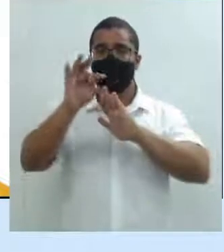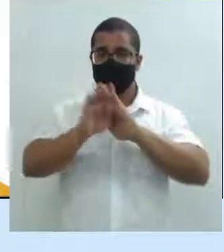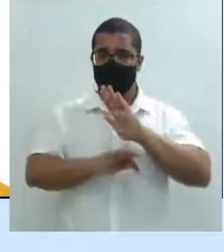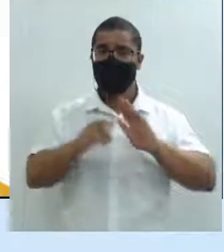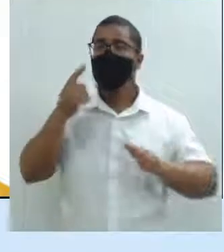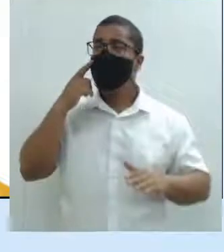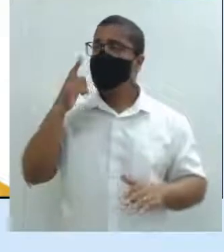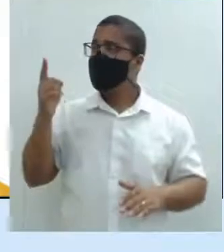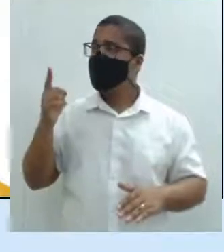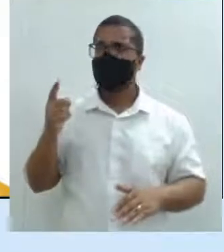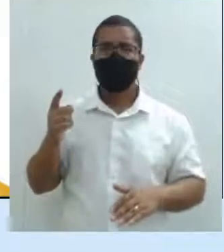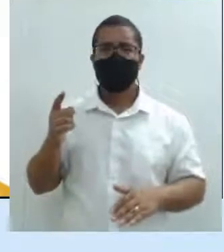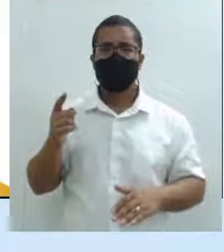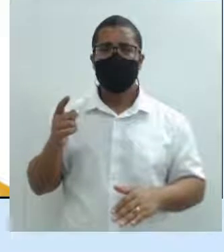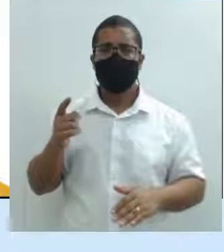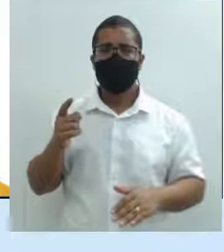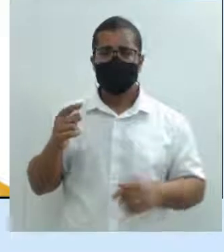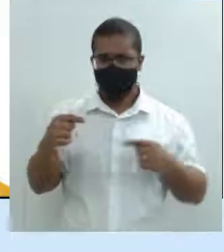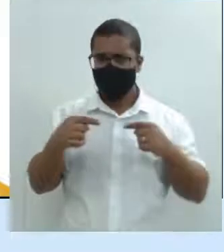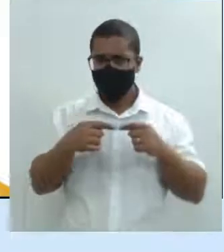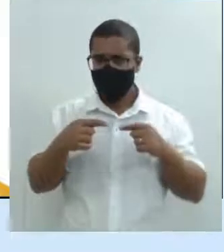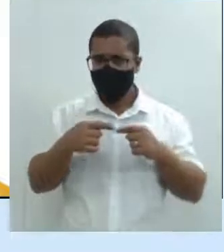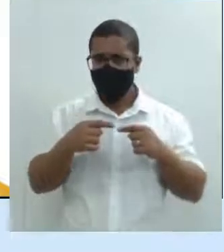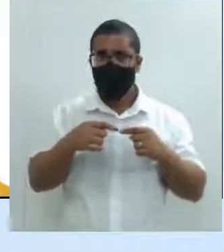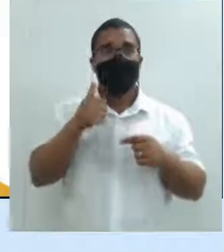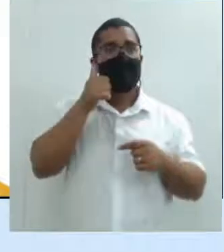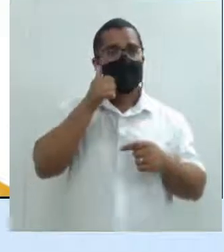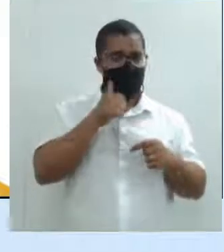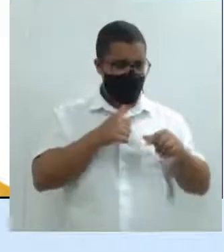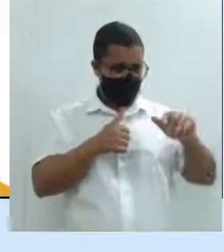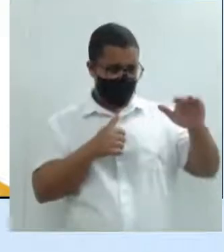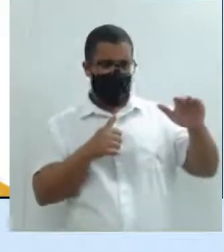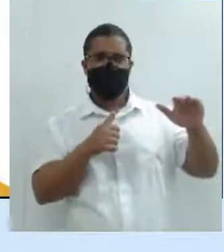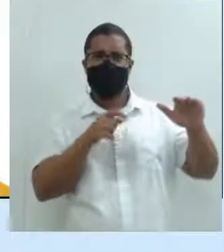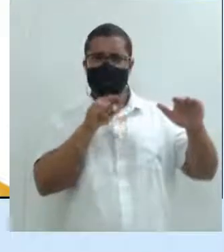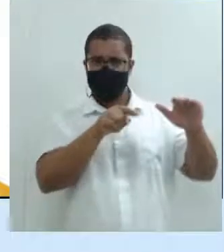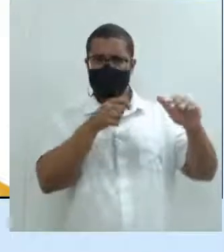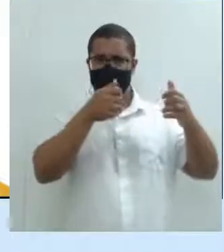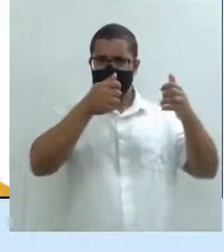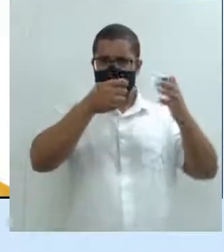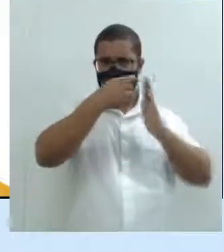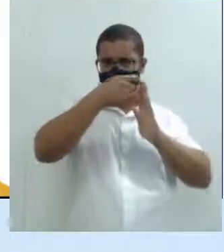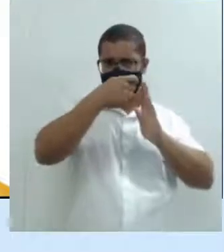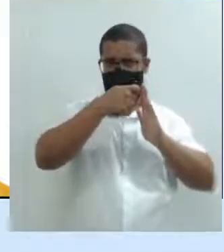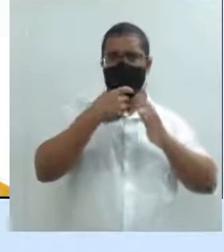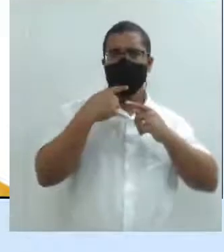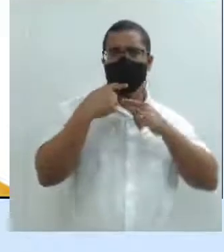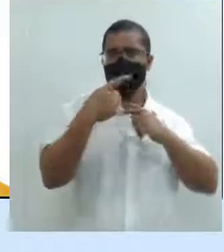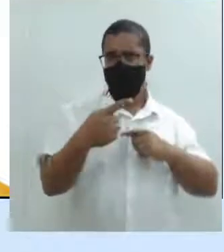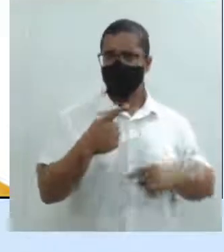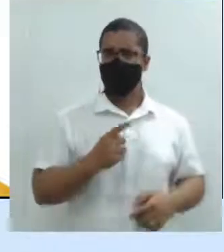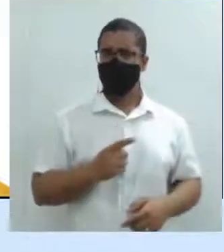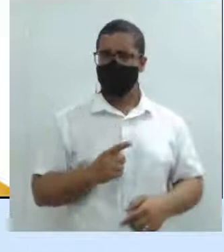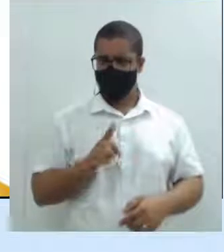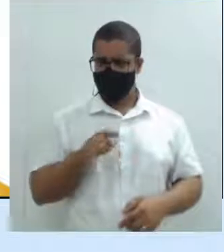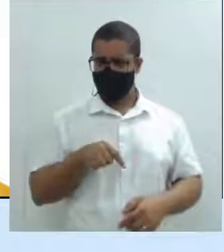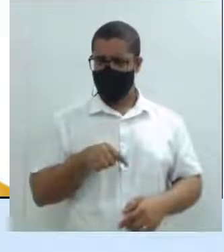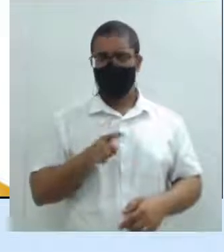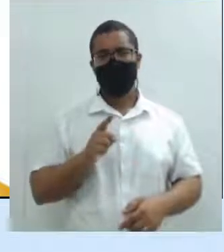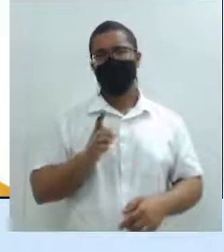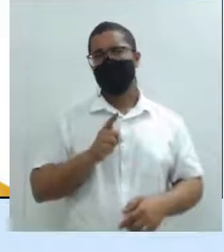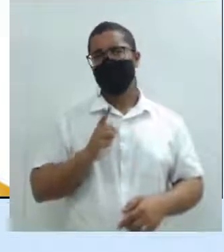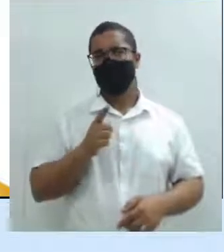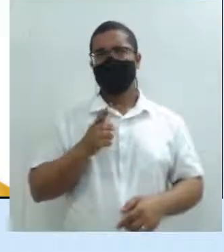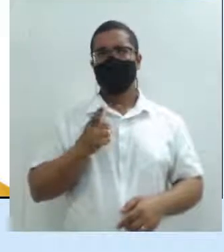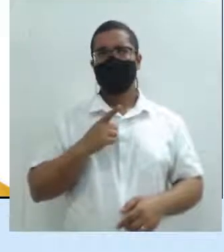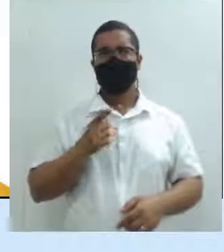novamente, não é uma fala da garota? Você deve perceber que essa fala aí, ela está